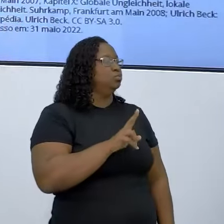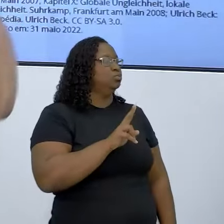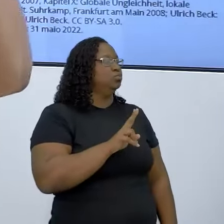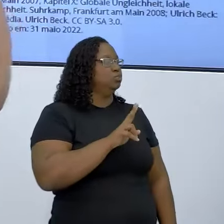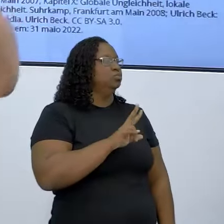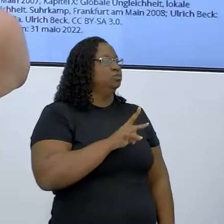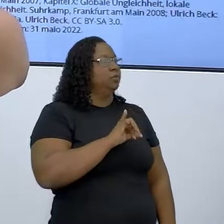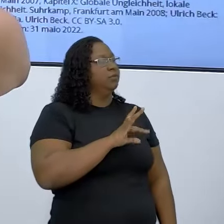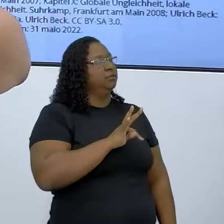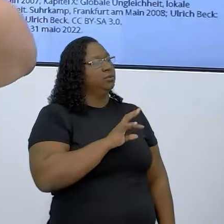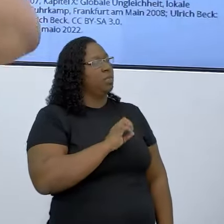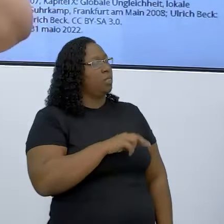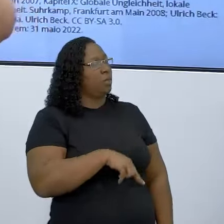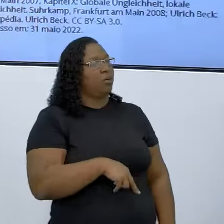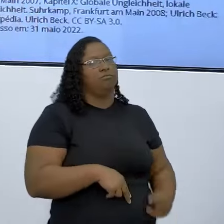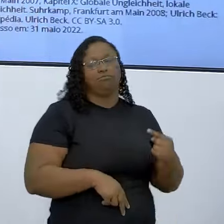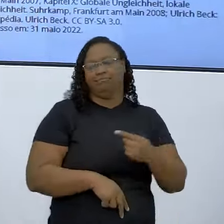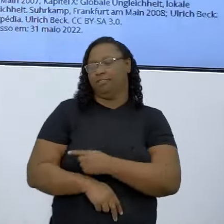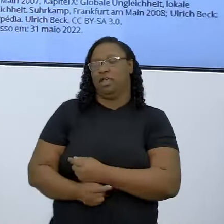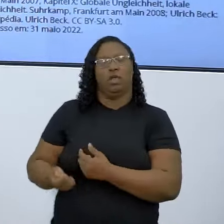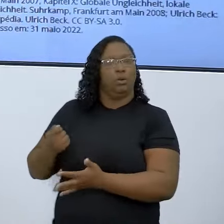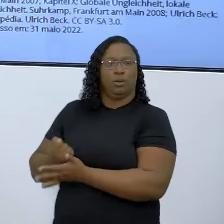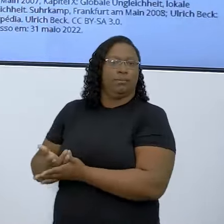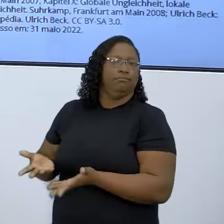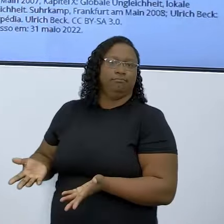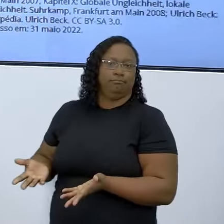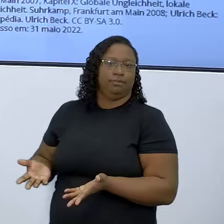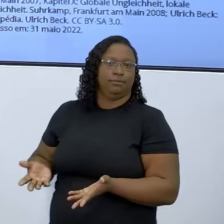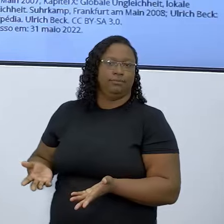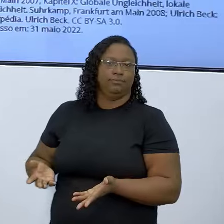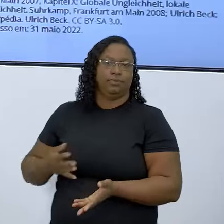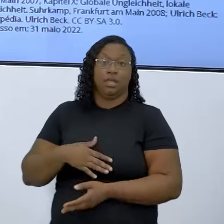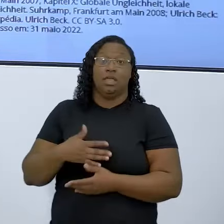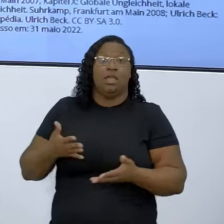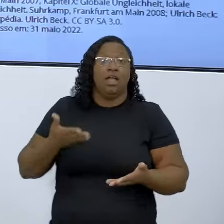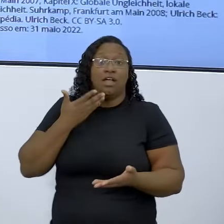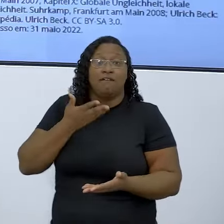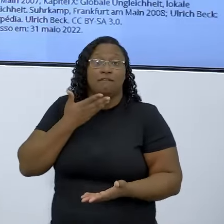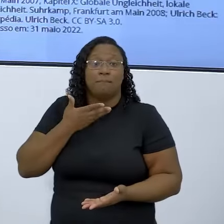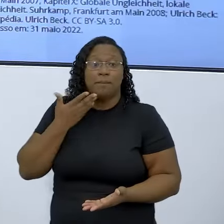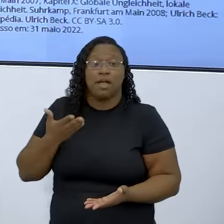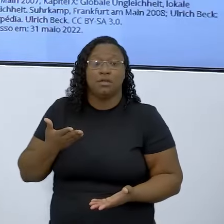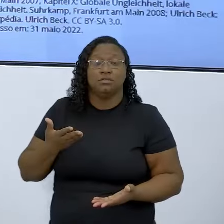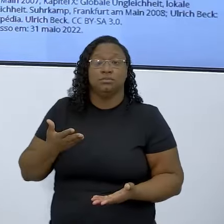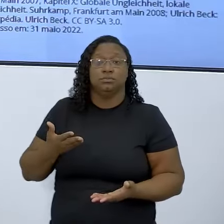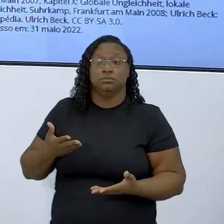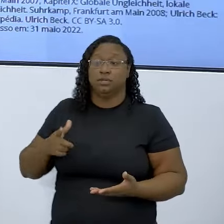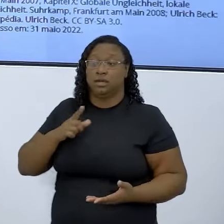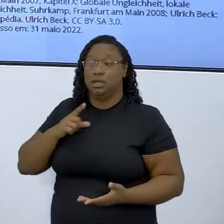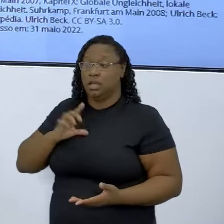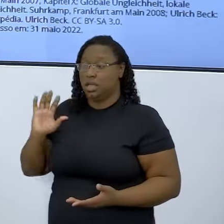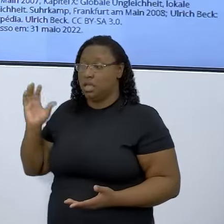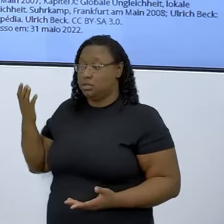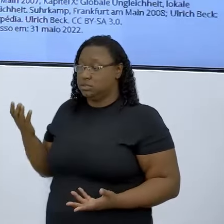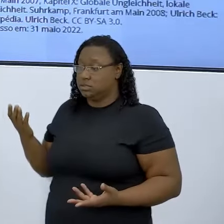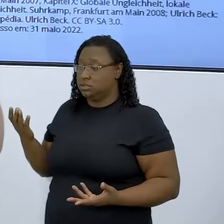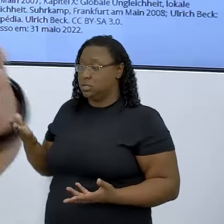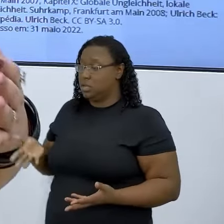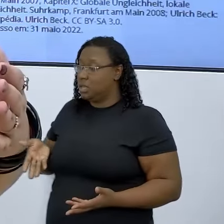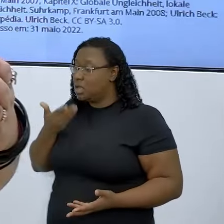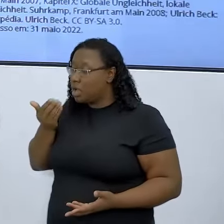básico, tipo, comer, existir, entendeu? E viver. Tipo, alimentação,